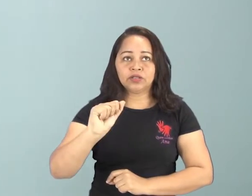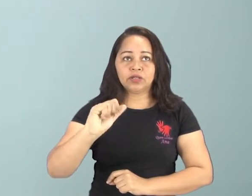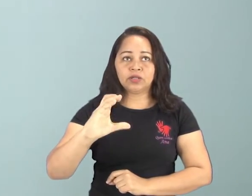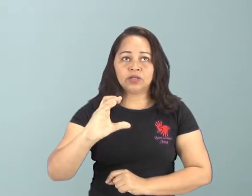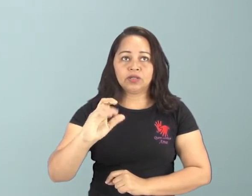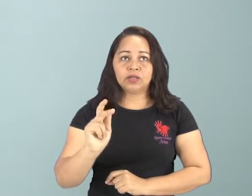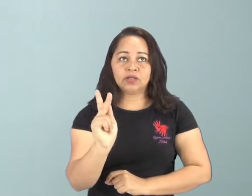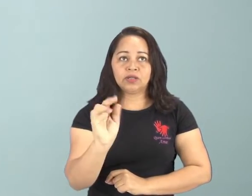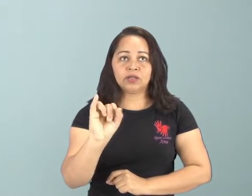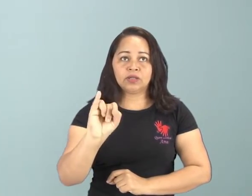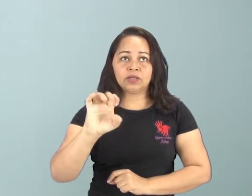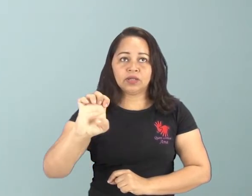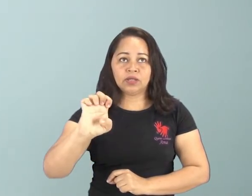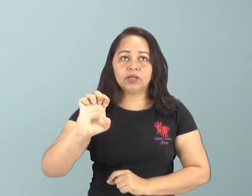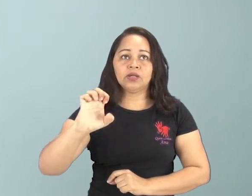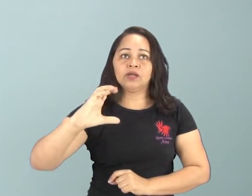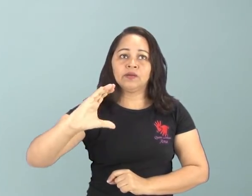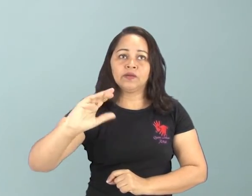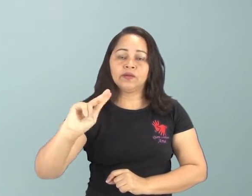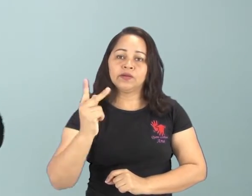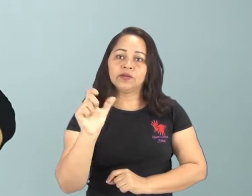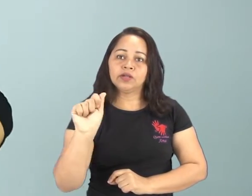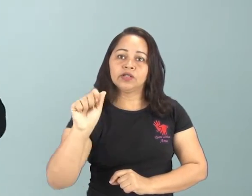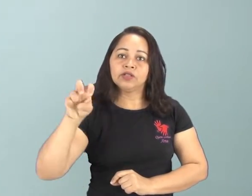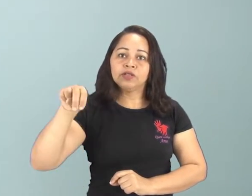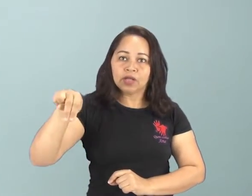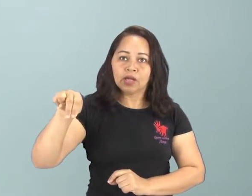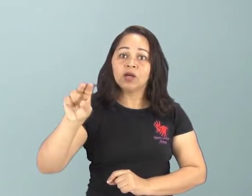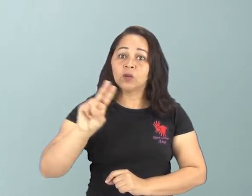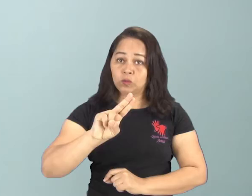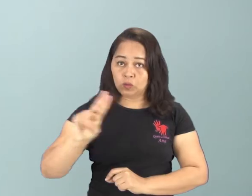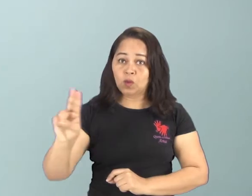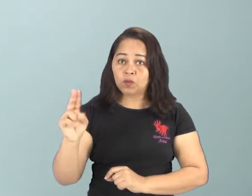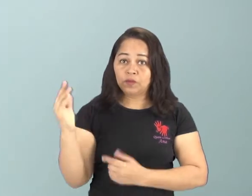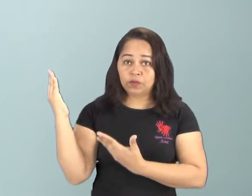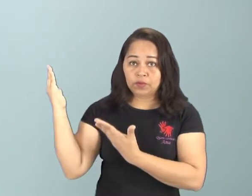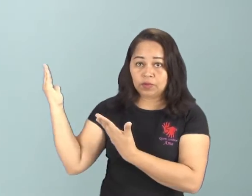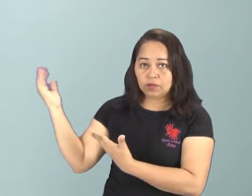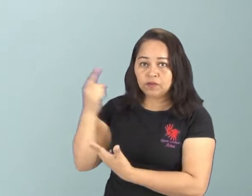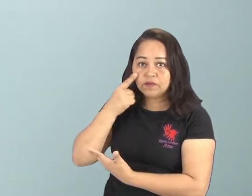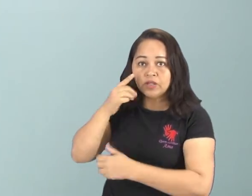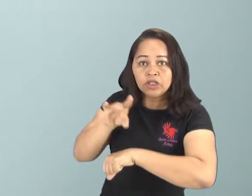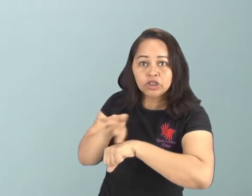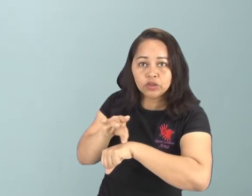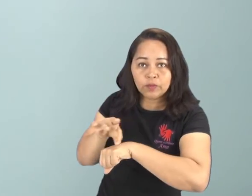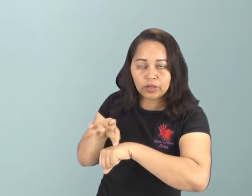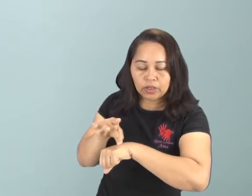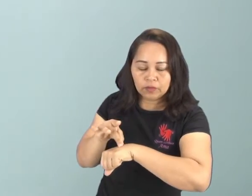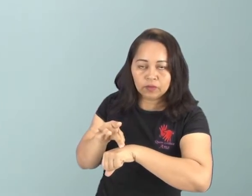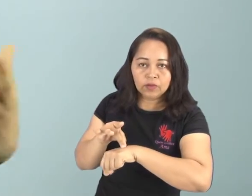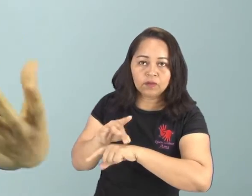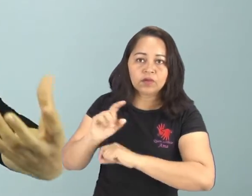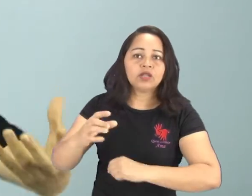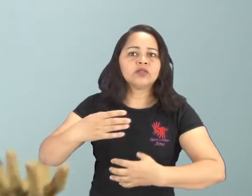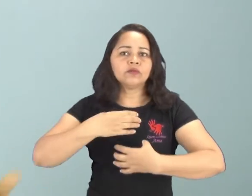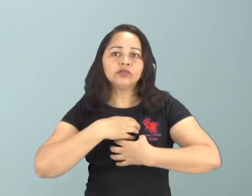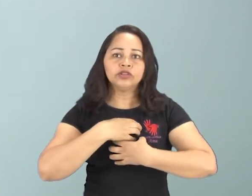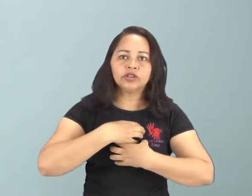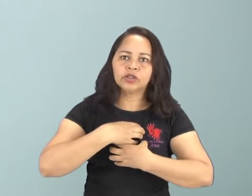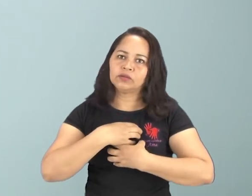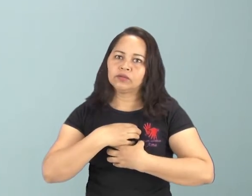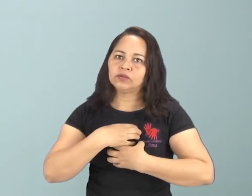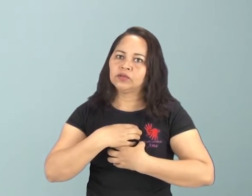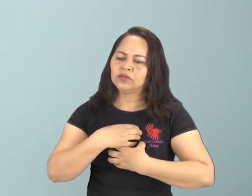esperto, sempre, desde criança, um garoto muito esperto, muito cheio de jeitos, né?